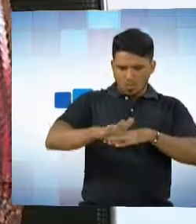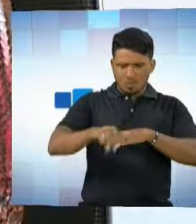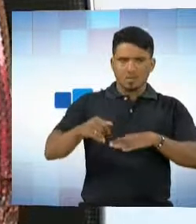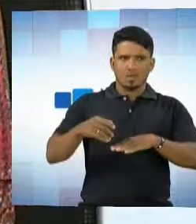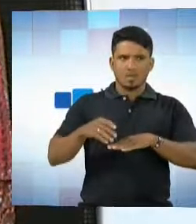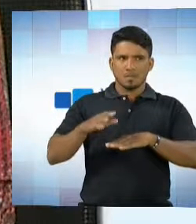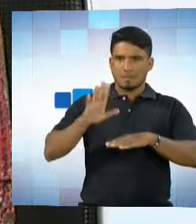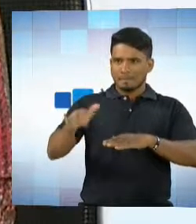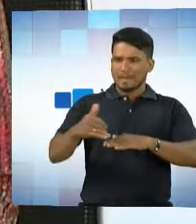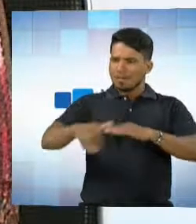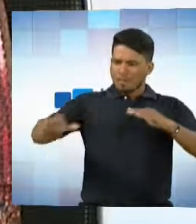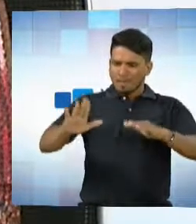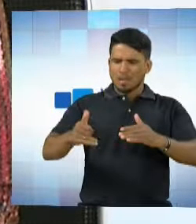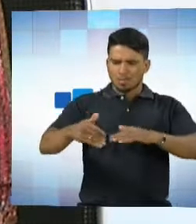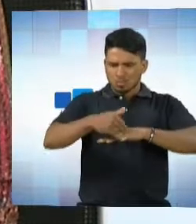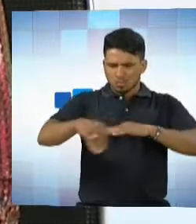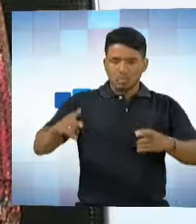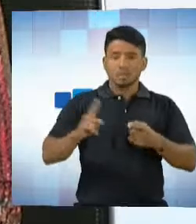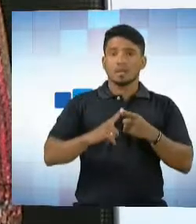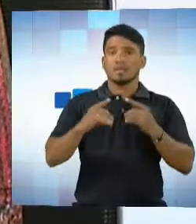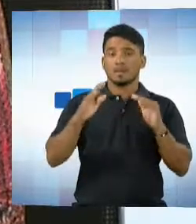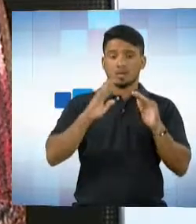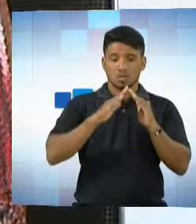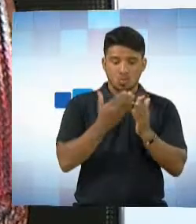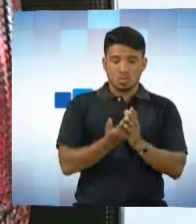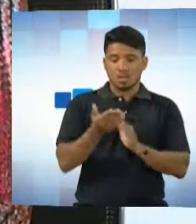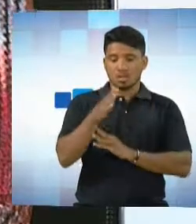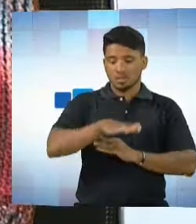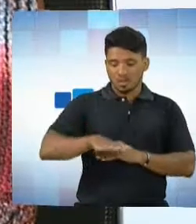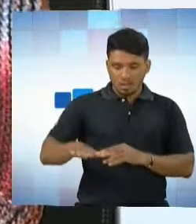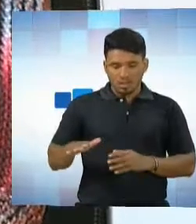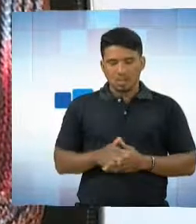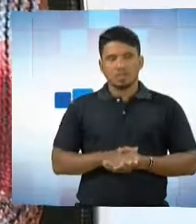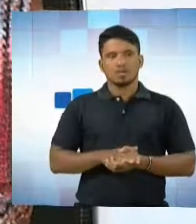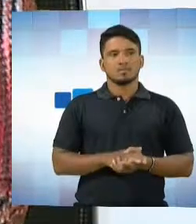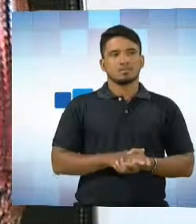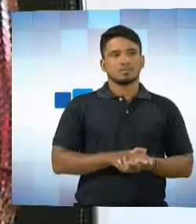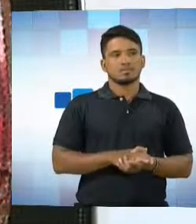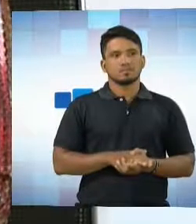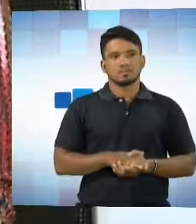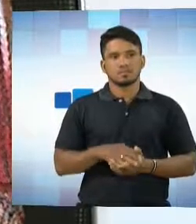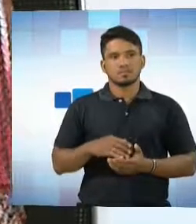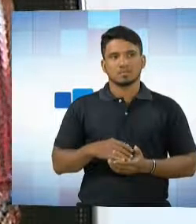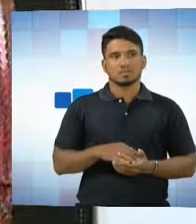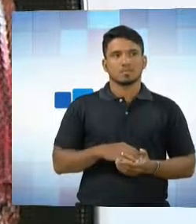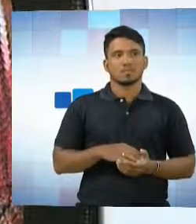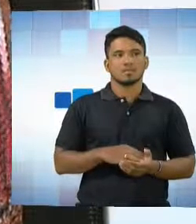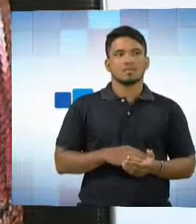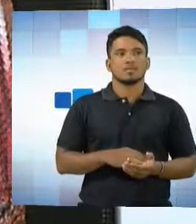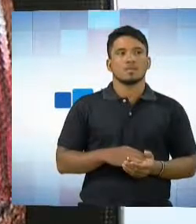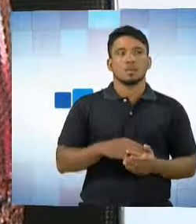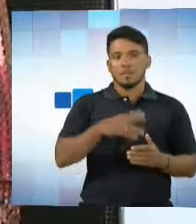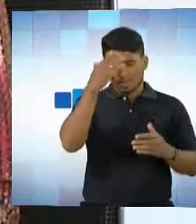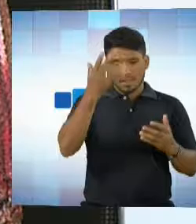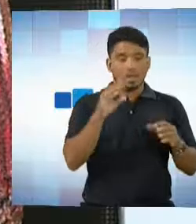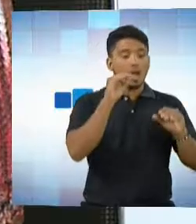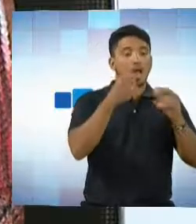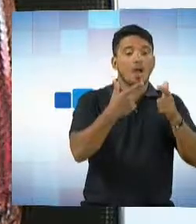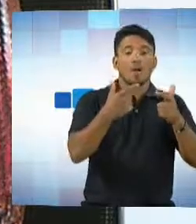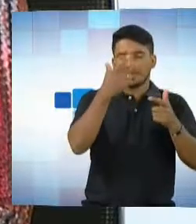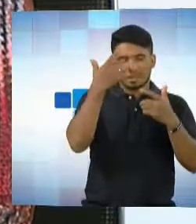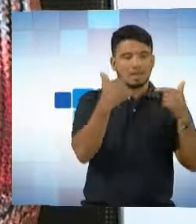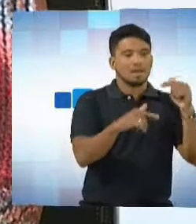Pedem muito calçamento e Sim. creche, que as pessoas hoje têm uma necessidade muito grande de trabalhar, obviamente, todo mundo tem, e deixar os filhos em